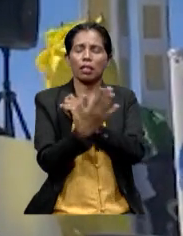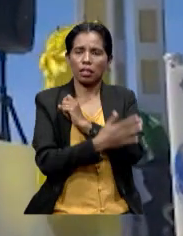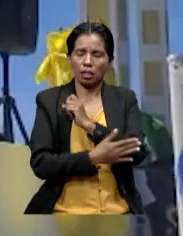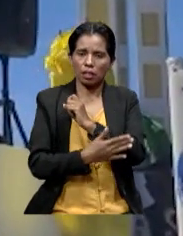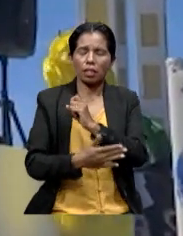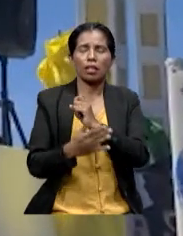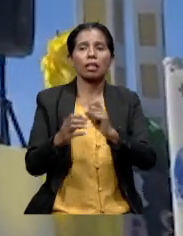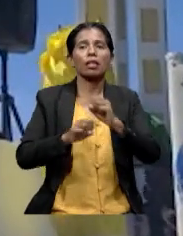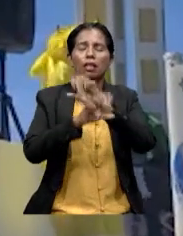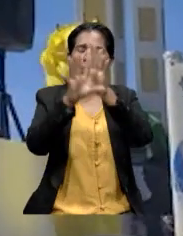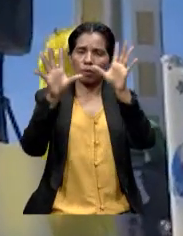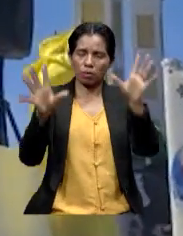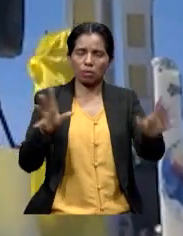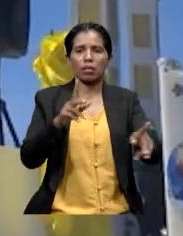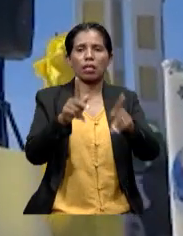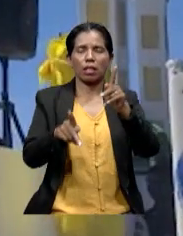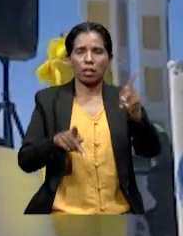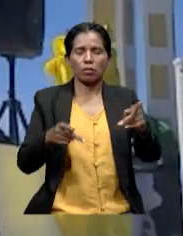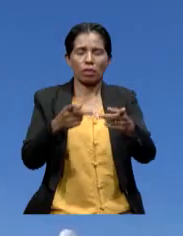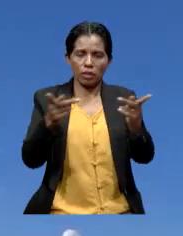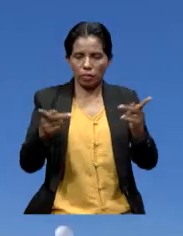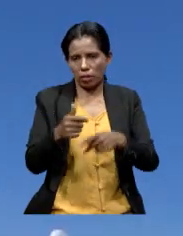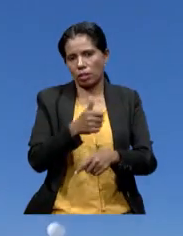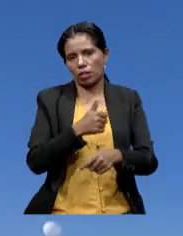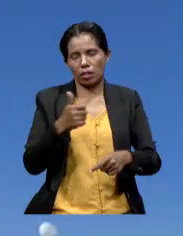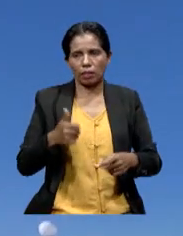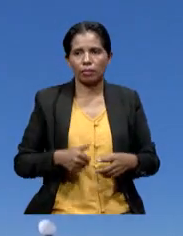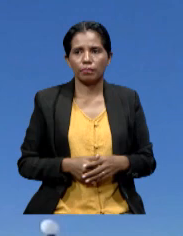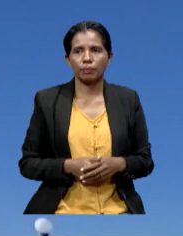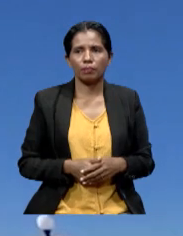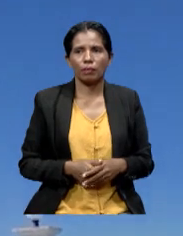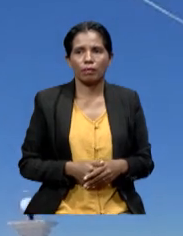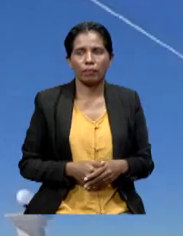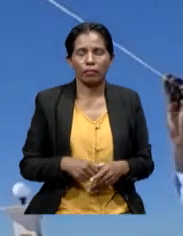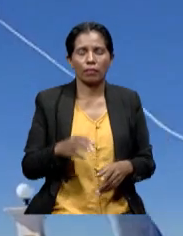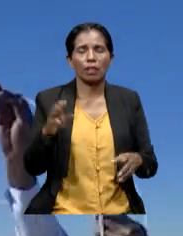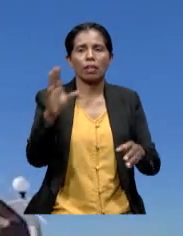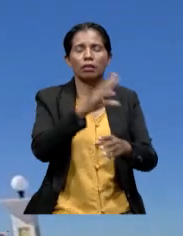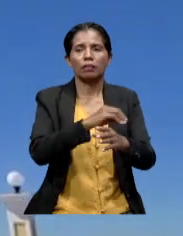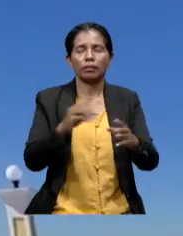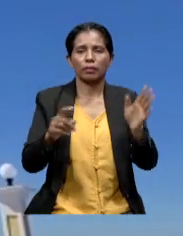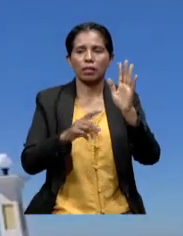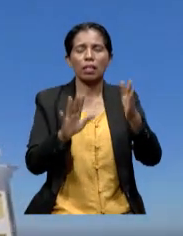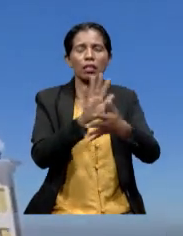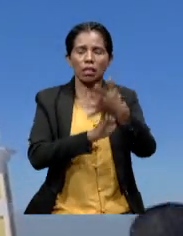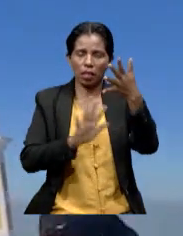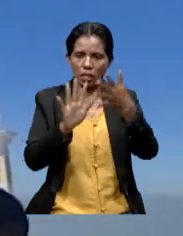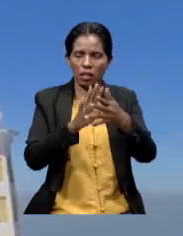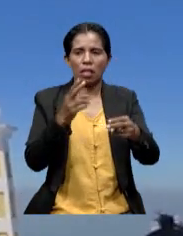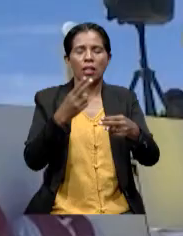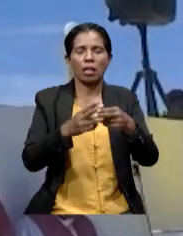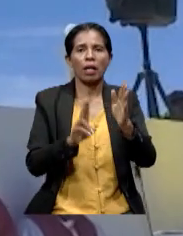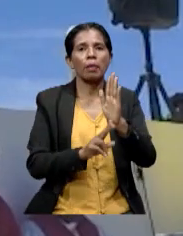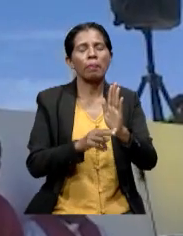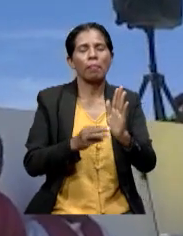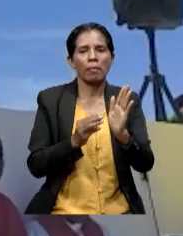mau ali sir nebe e a fati seu selo estátua Jesus Divina Misericórdia nebe inaugura ne nia naro metro